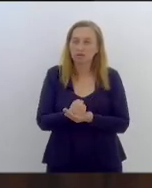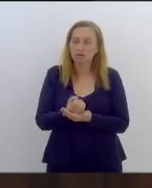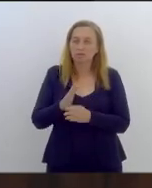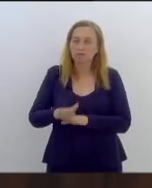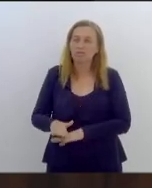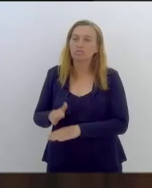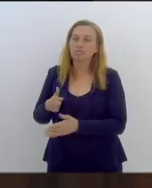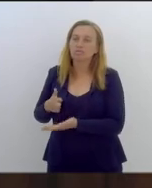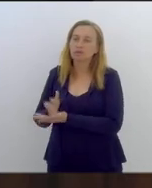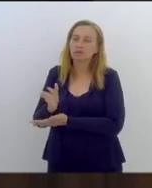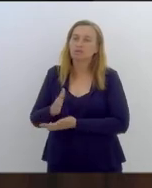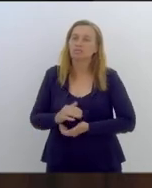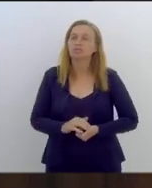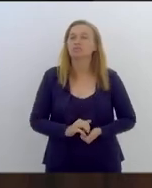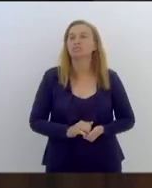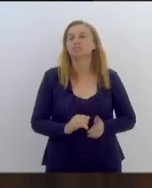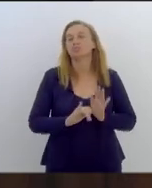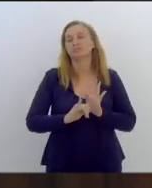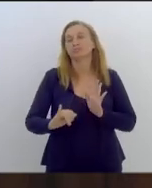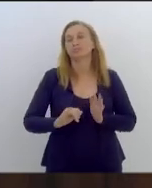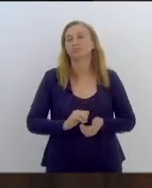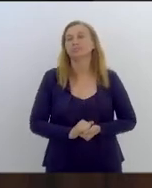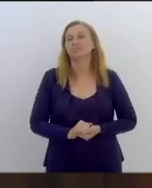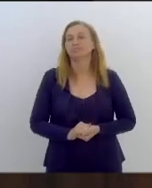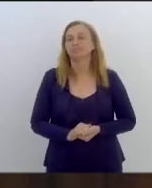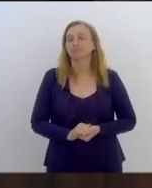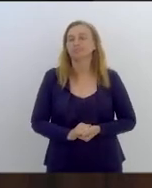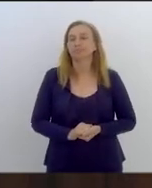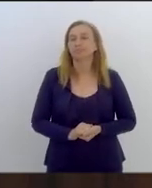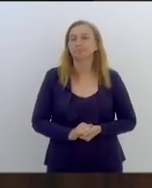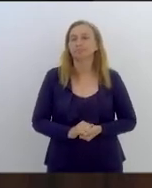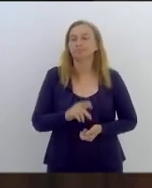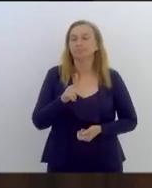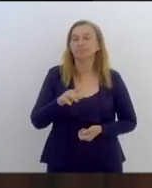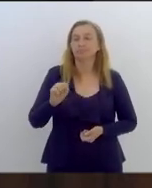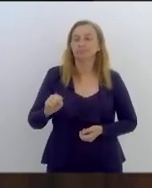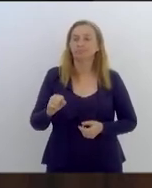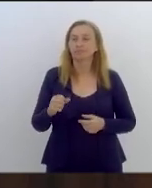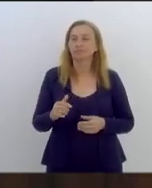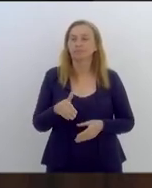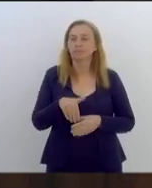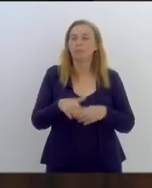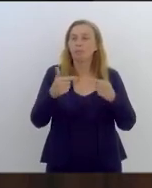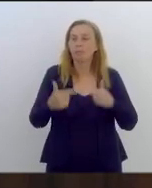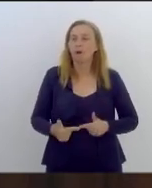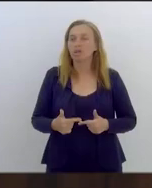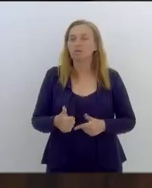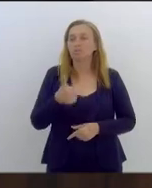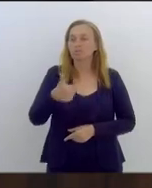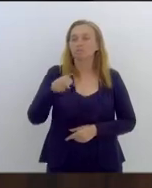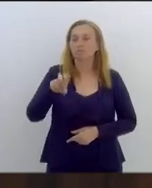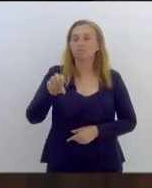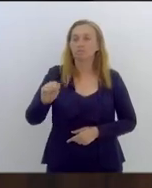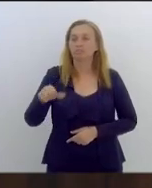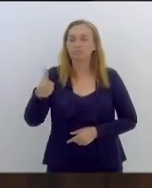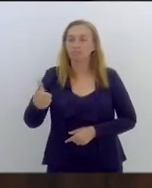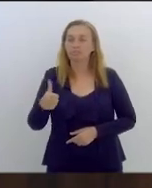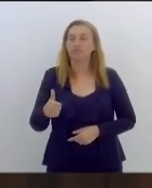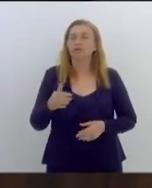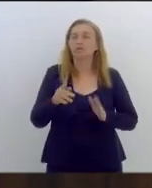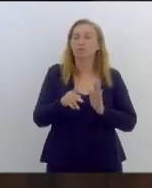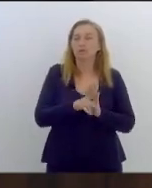aprovam, permaneçam como estão, aprovados, vai à promulgação. PSB, abstenção no 1581. Projeto de